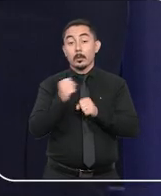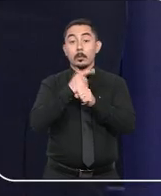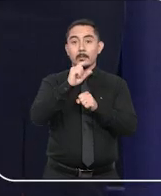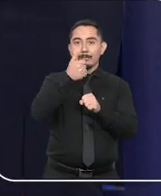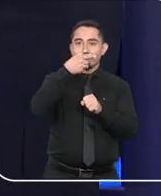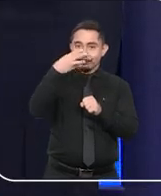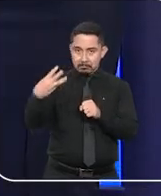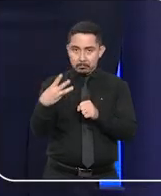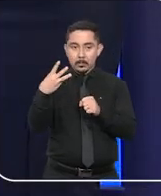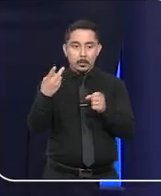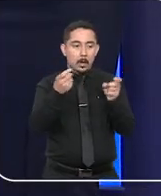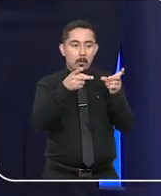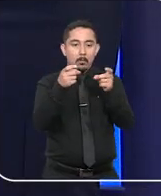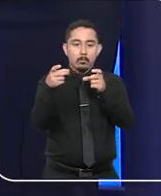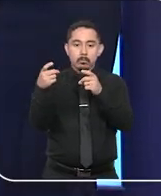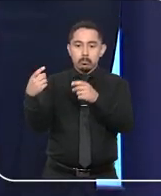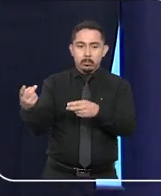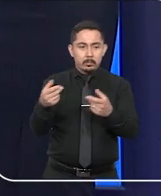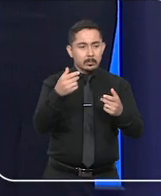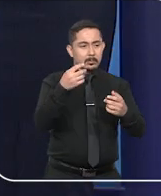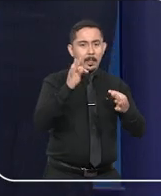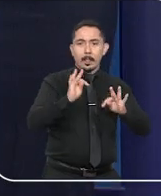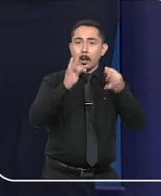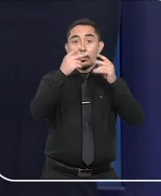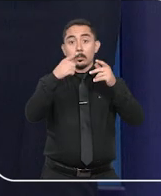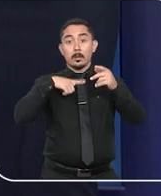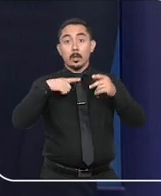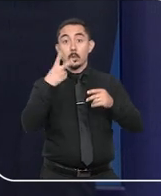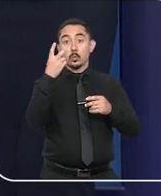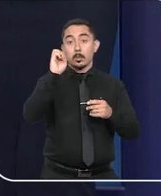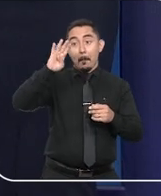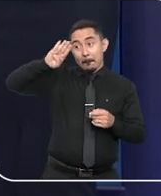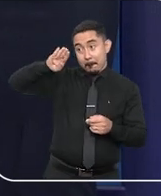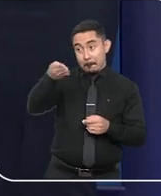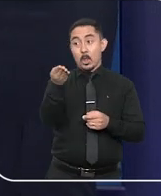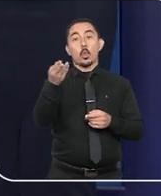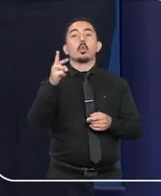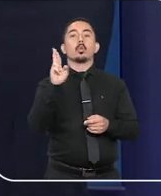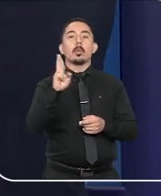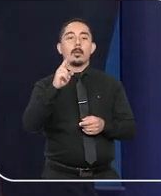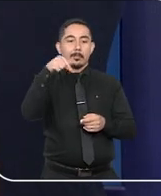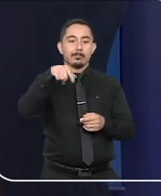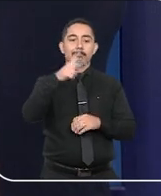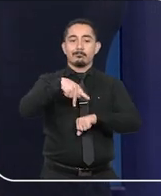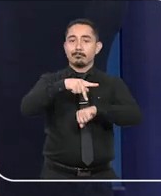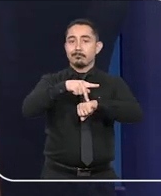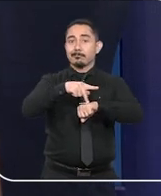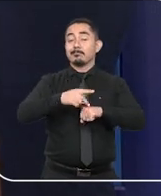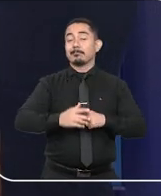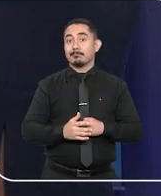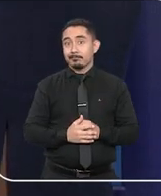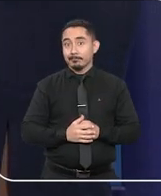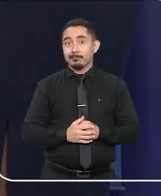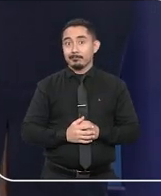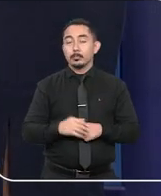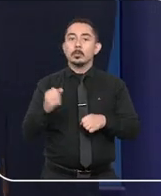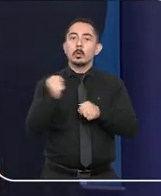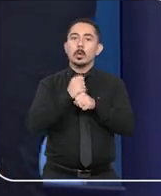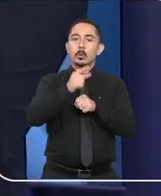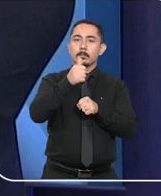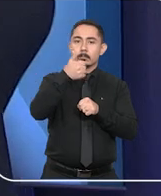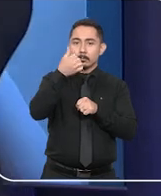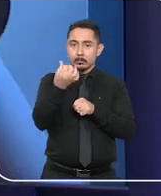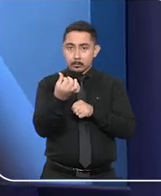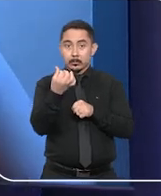Em 2023, o comércio eletrônico movimentou quase R$ 200 bilhões no país.